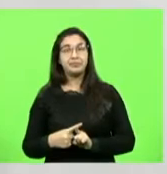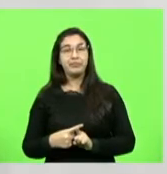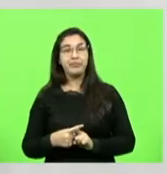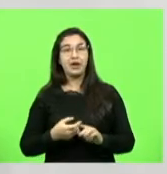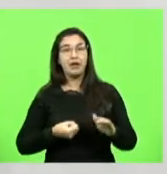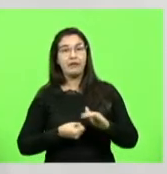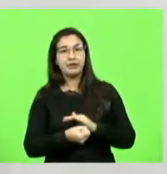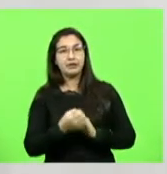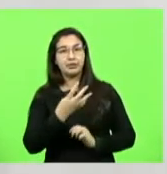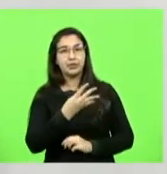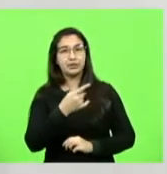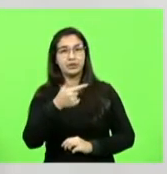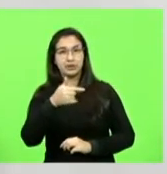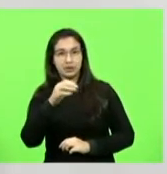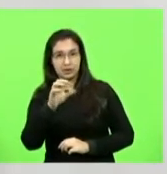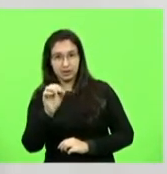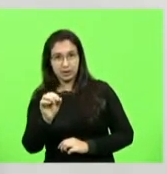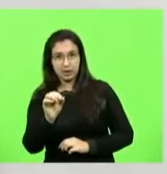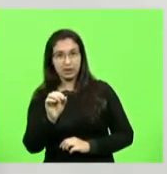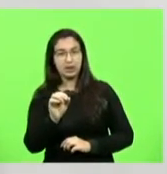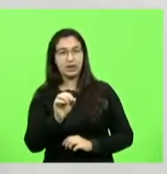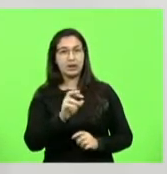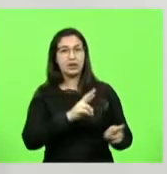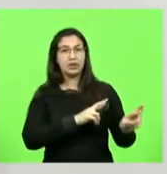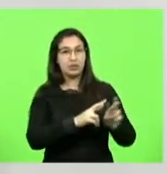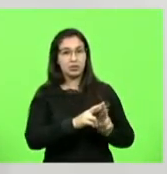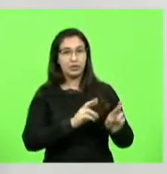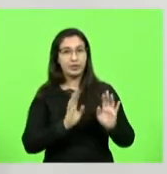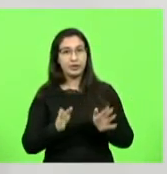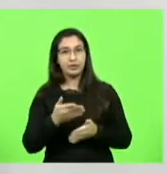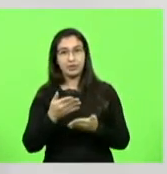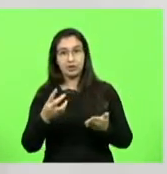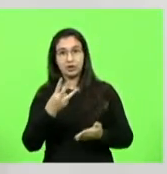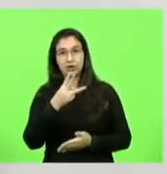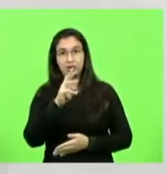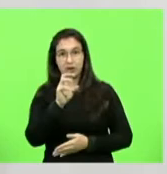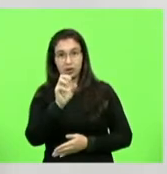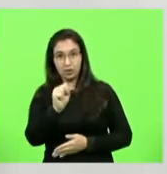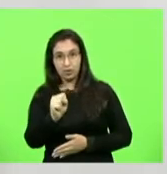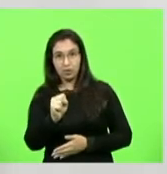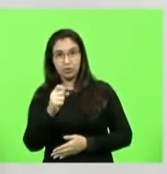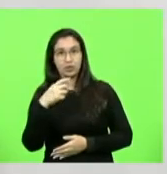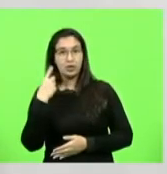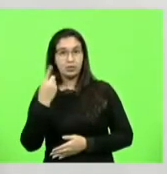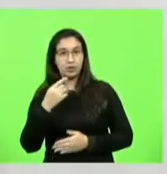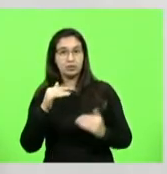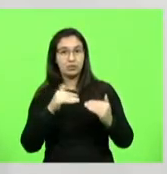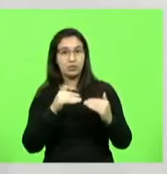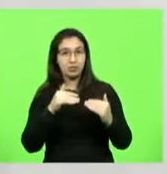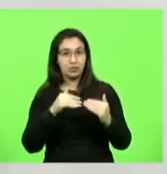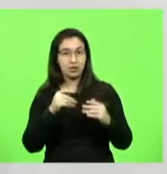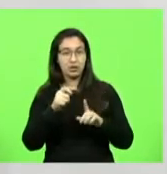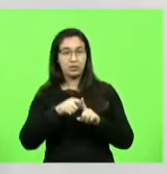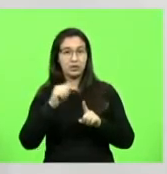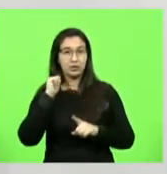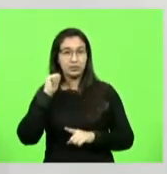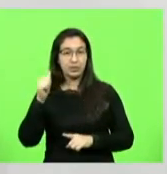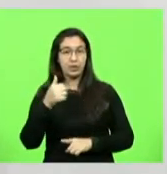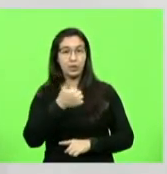na 470, o que 38 deputados já concordaram em abril, a 163 e a